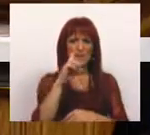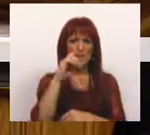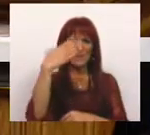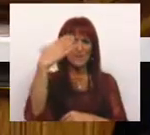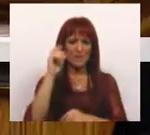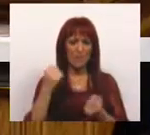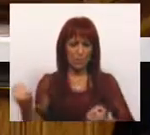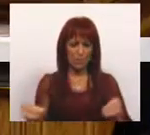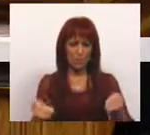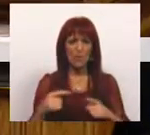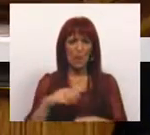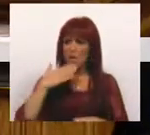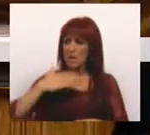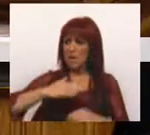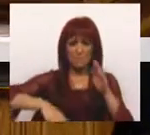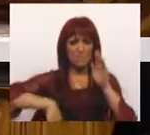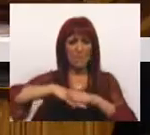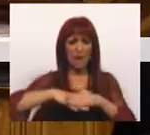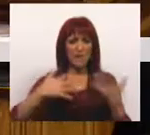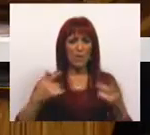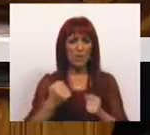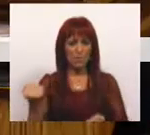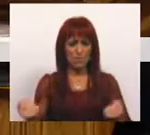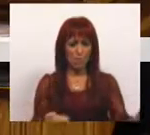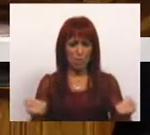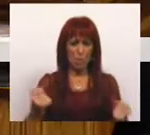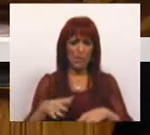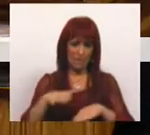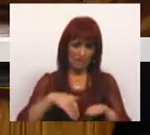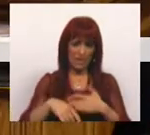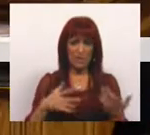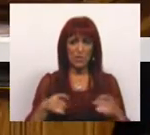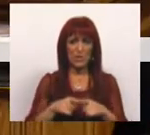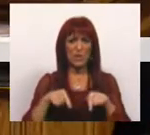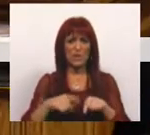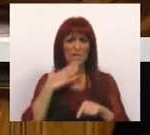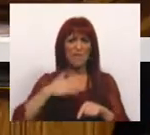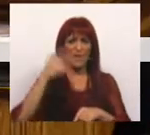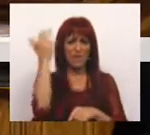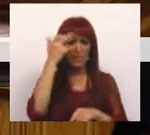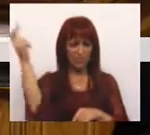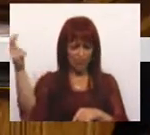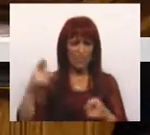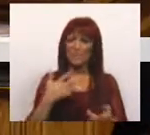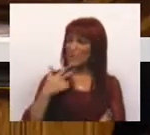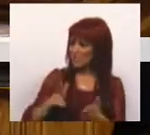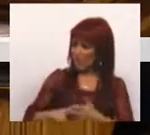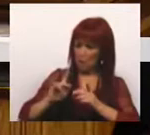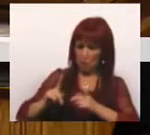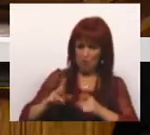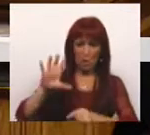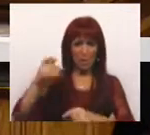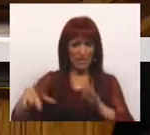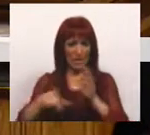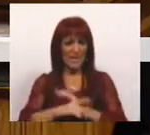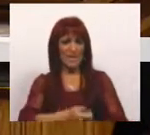67 anos a idade máxima para a condução, para ficarem então abrangidos pela idade da reforma. A verdade é que, quando a